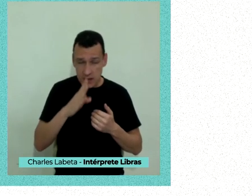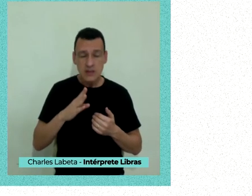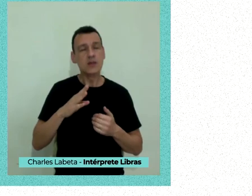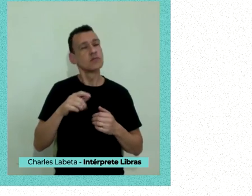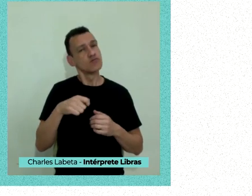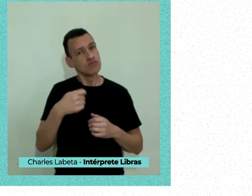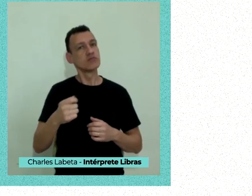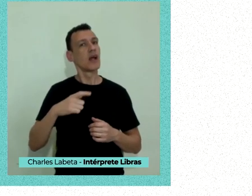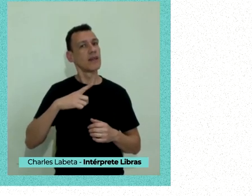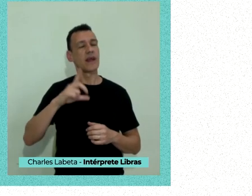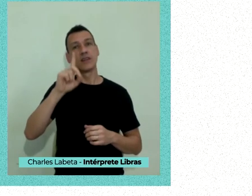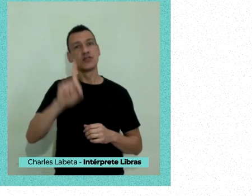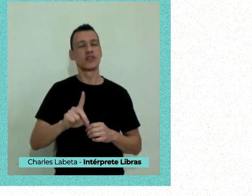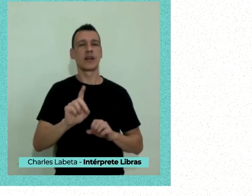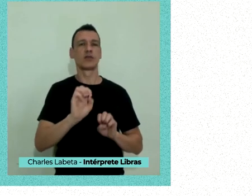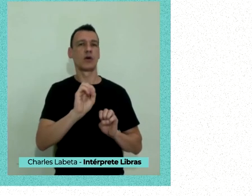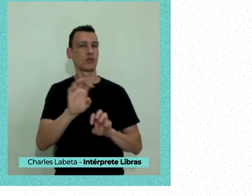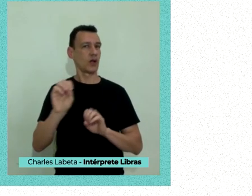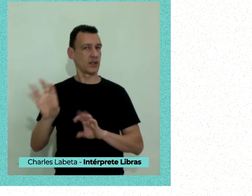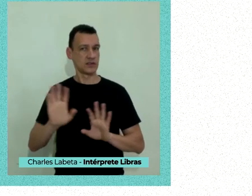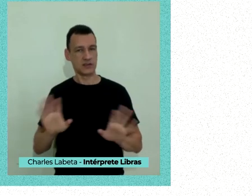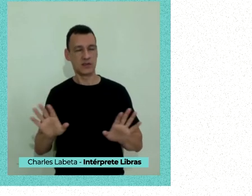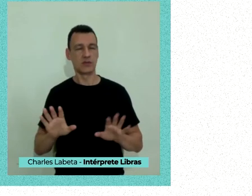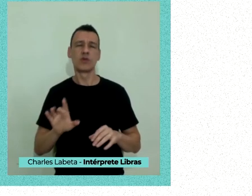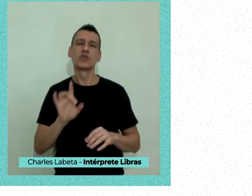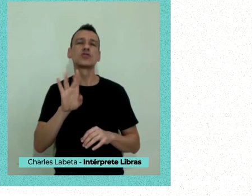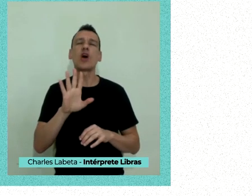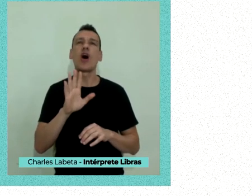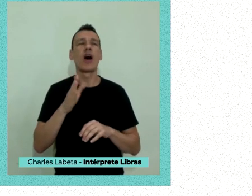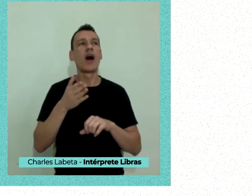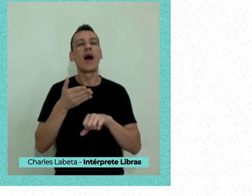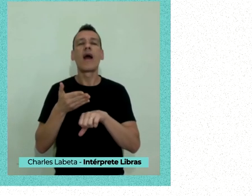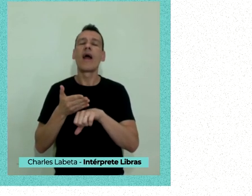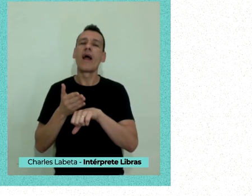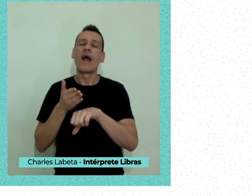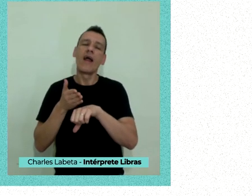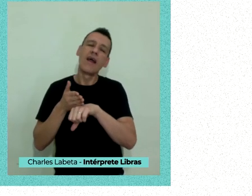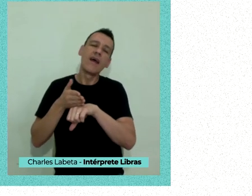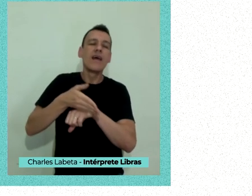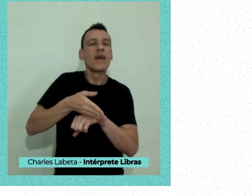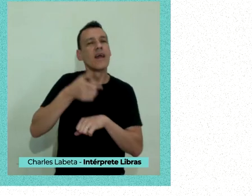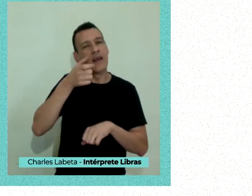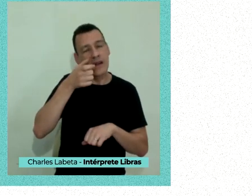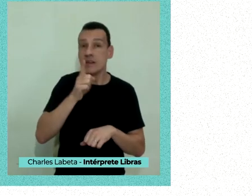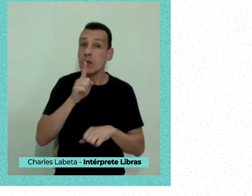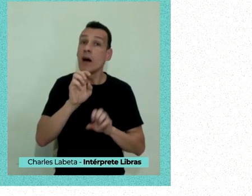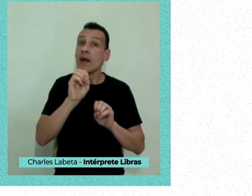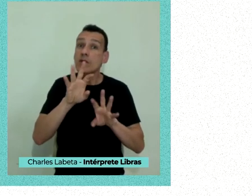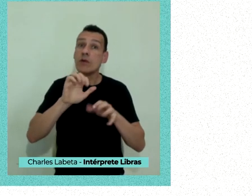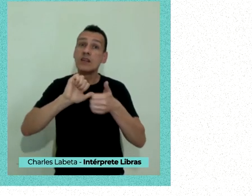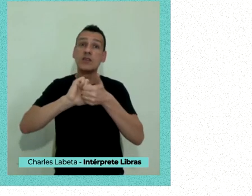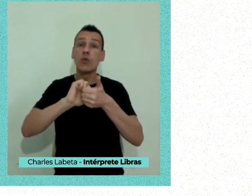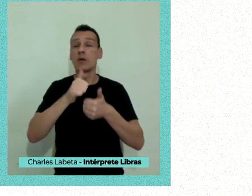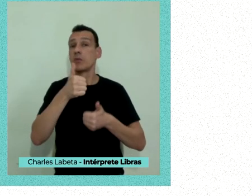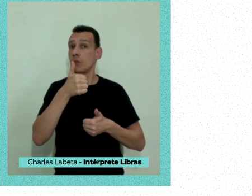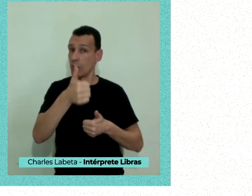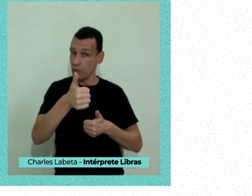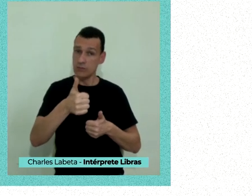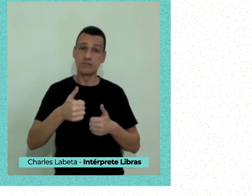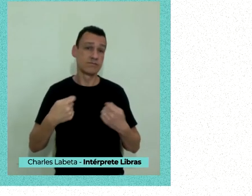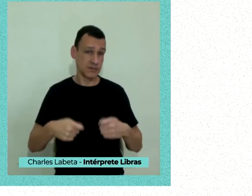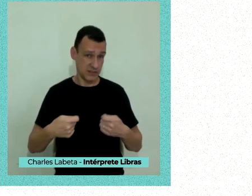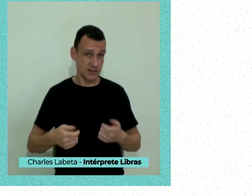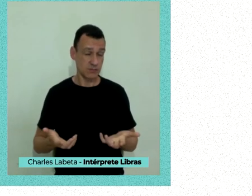se refere ao acesso, mas, sobretudo, a uma educação de qualidade. E qualidade